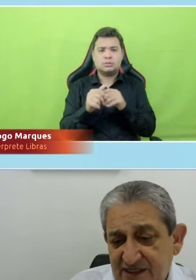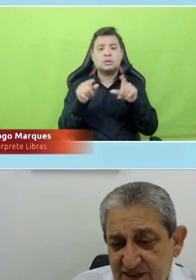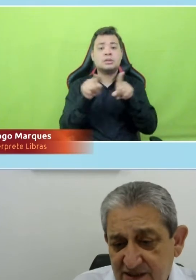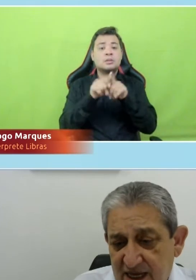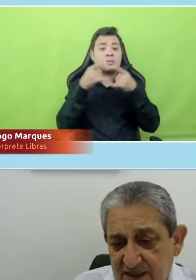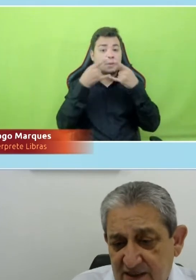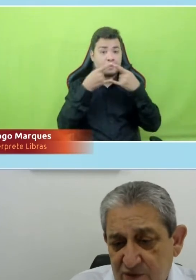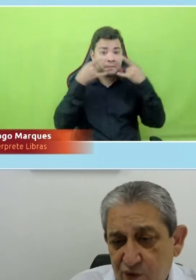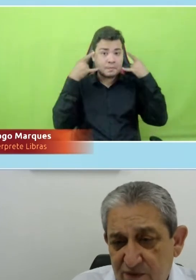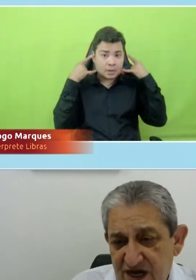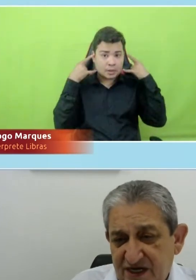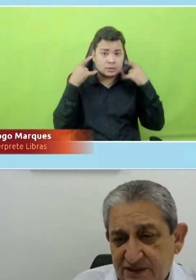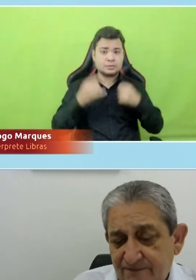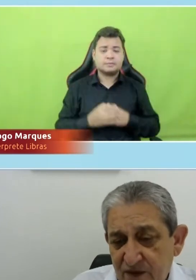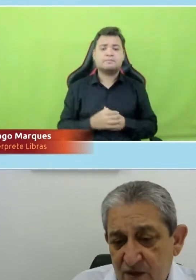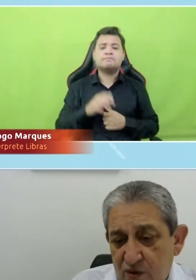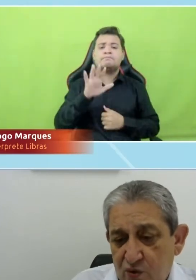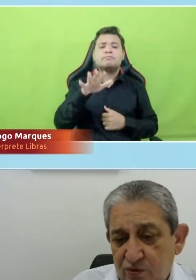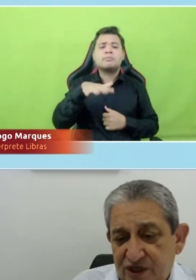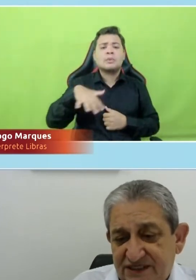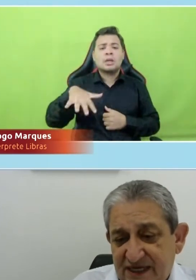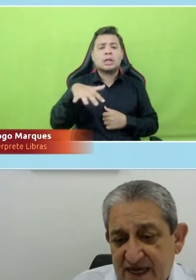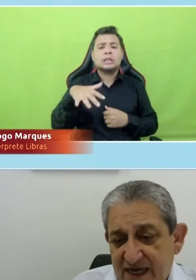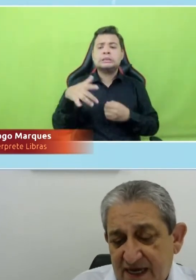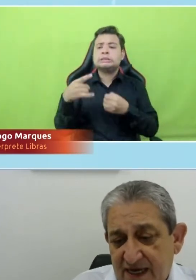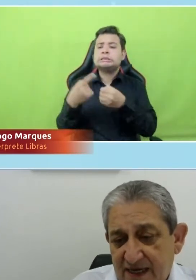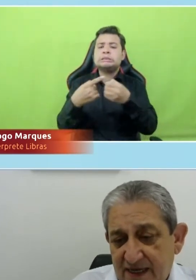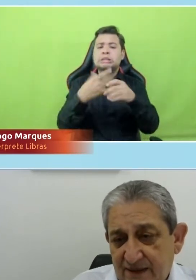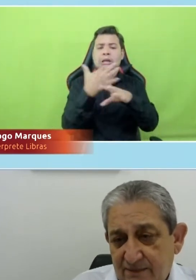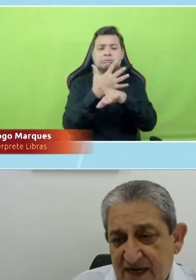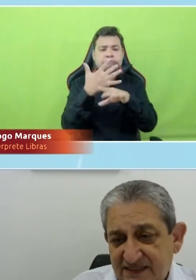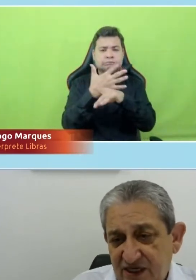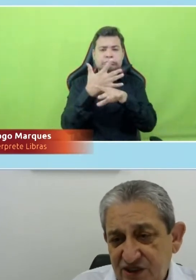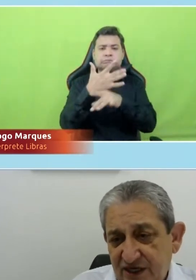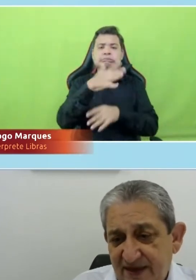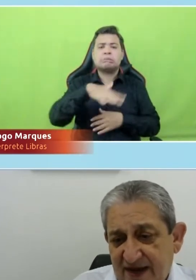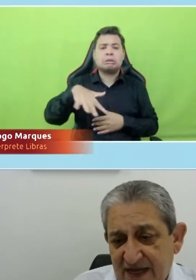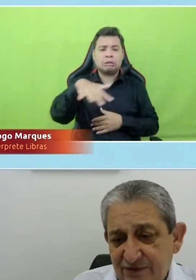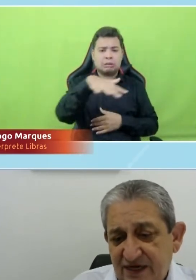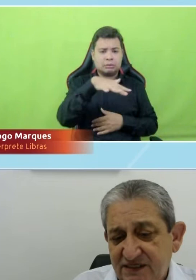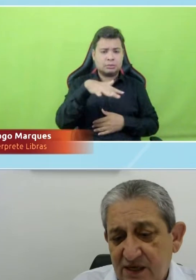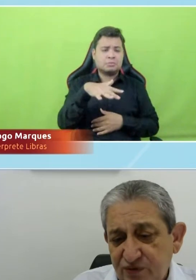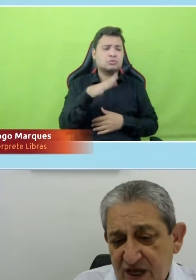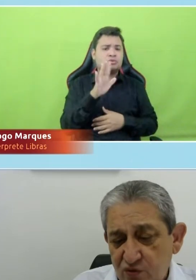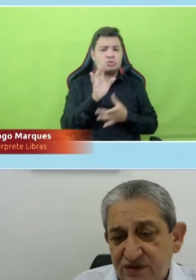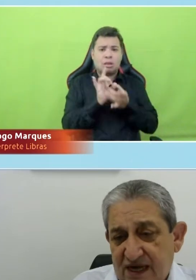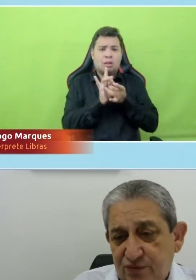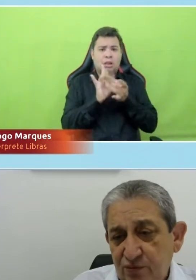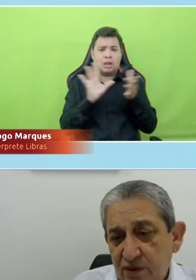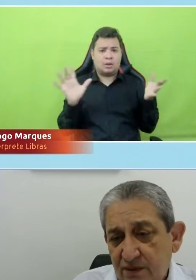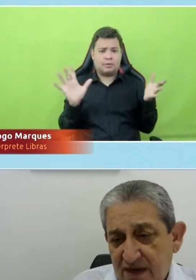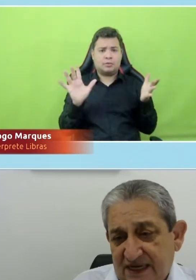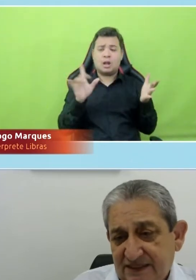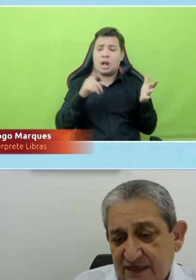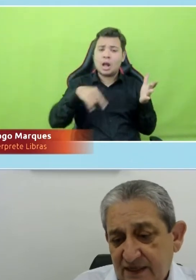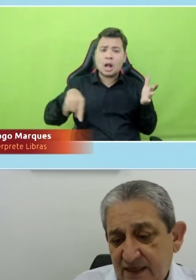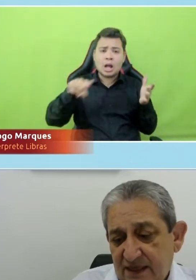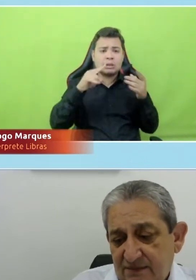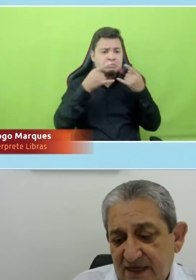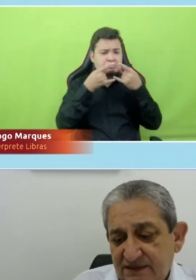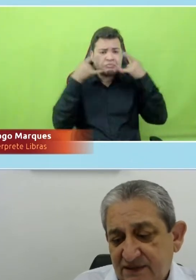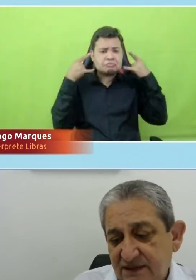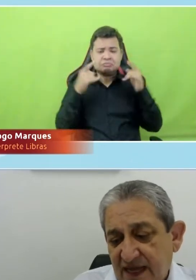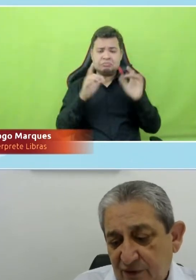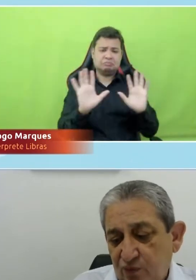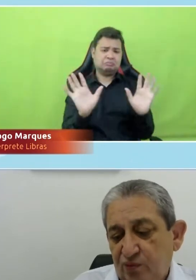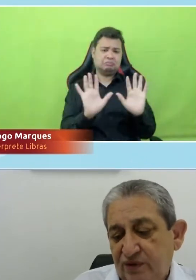áreas aqui urbanas, como já está bastante liberado, eles não têm usado máscara.